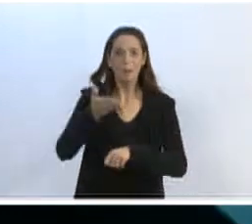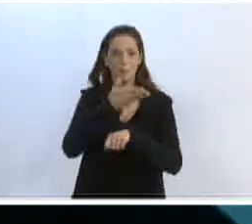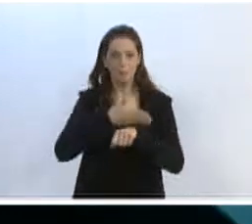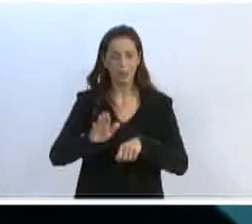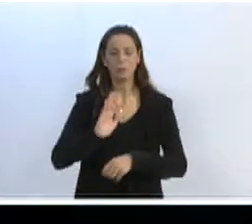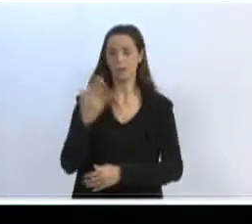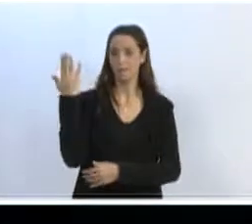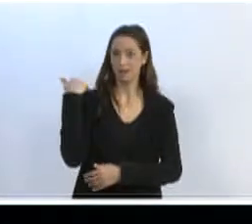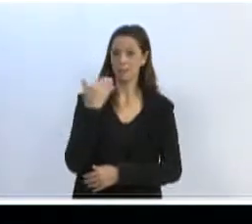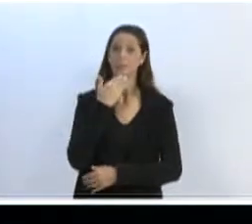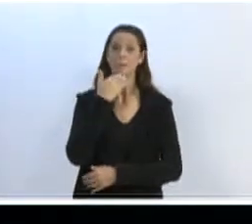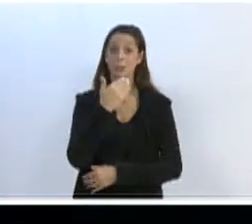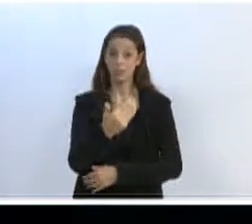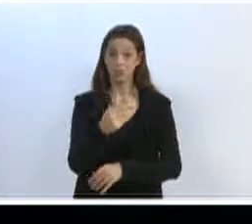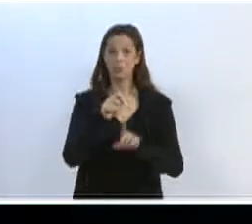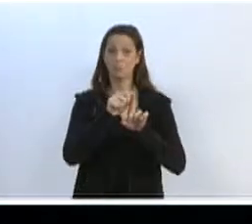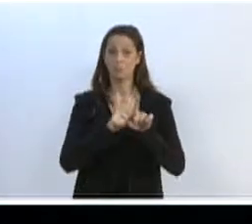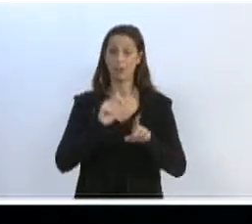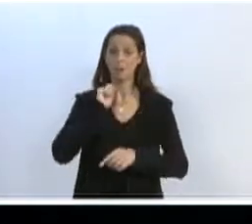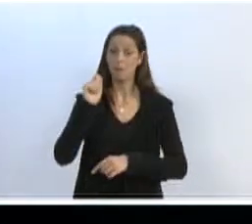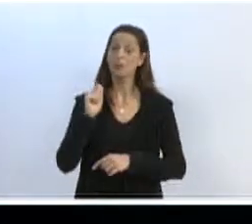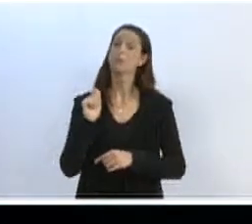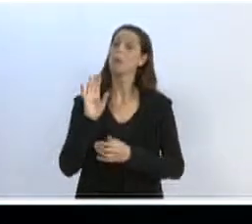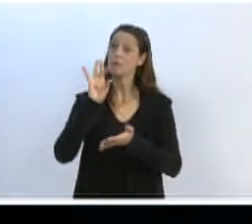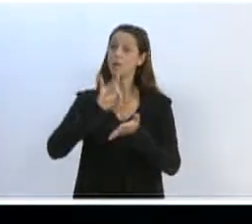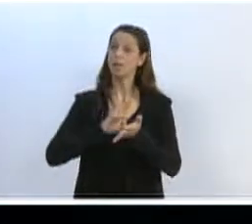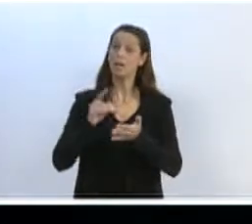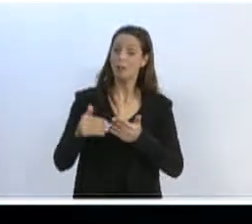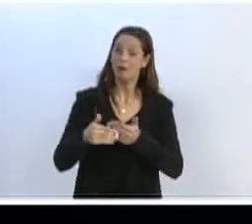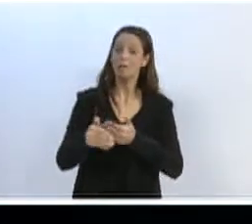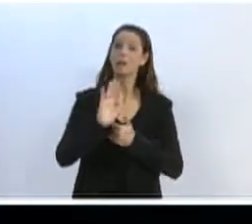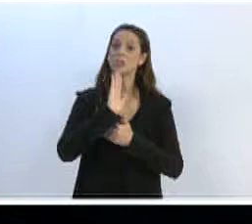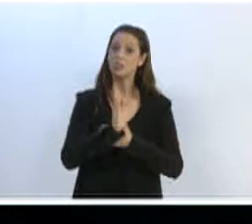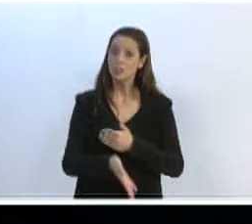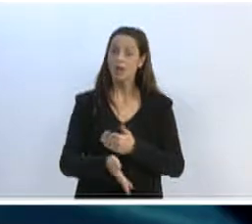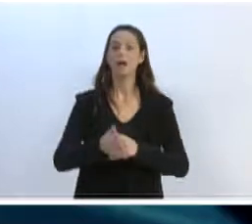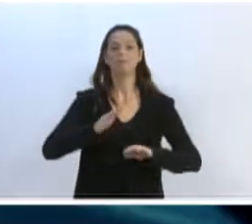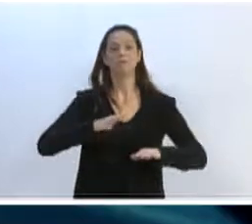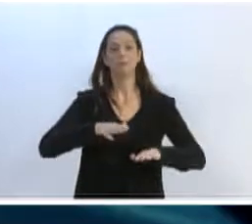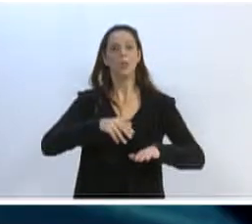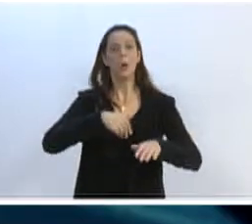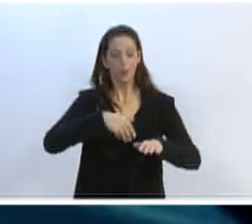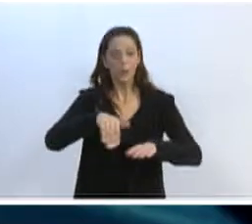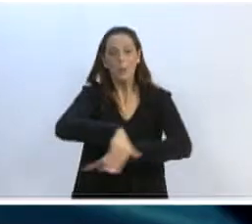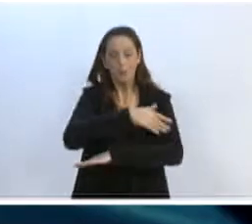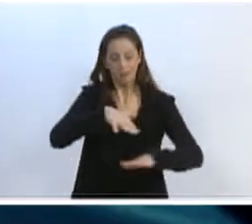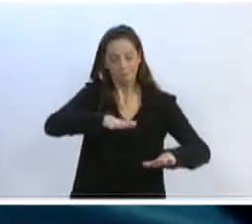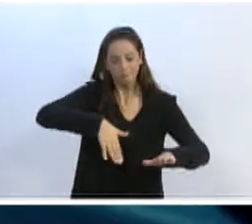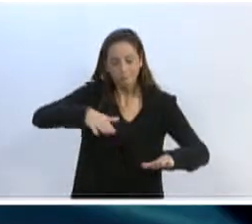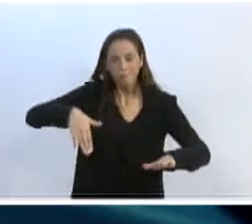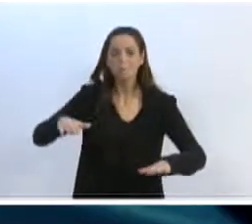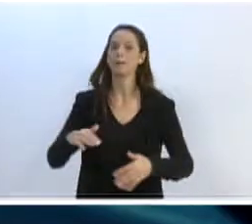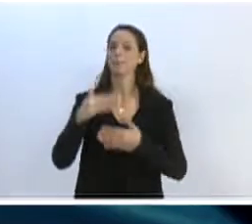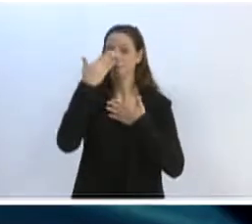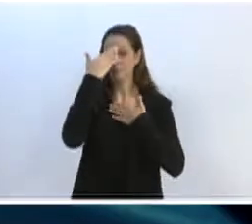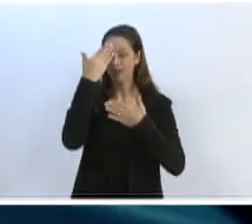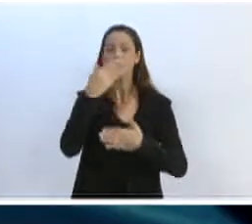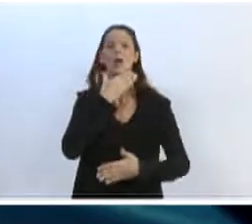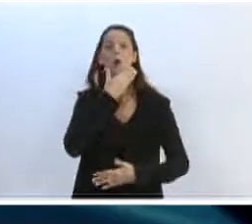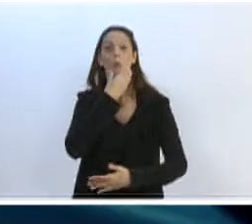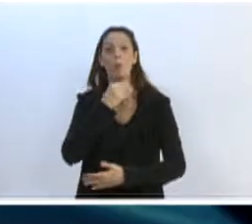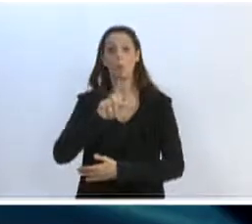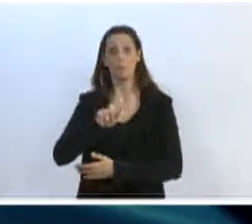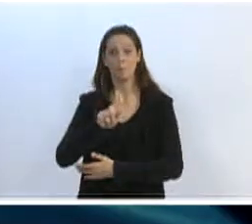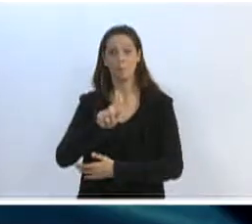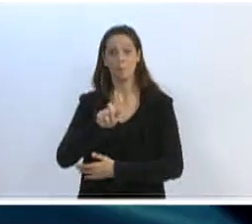sustentei em abril deste ano e lembram branco percentuais ficaram muito bonita é glauco obrigado parabéns pela pelo